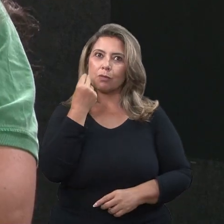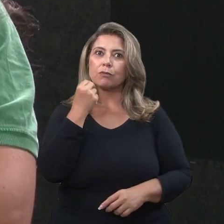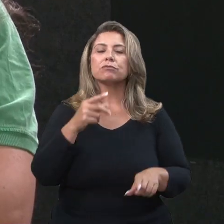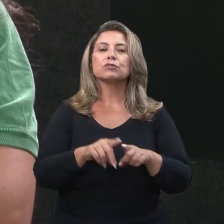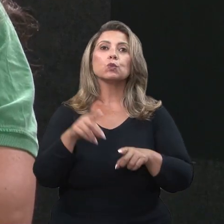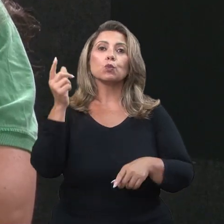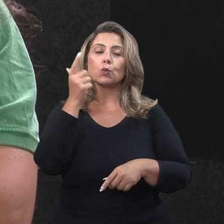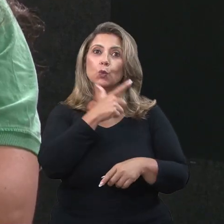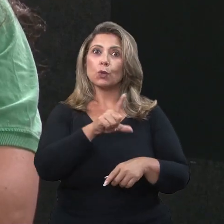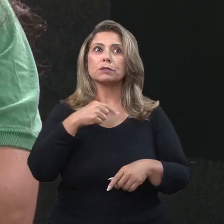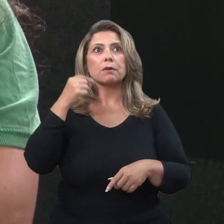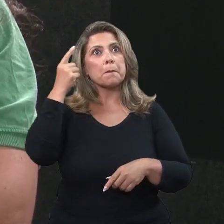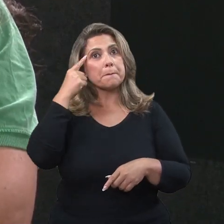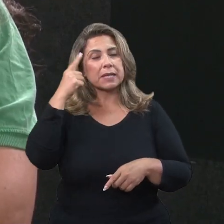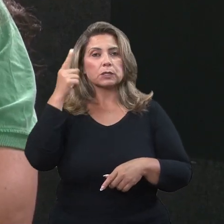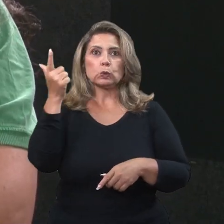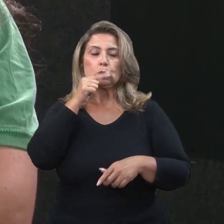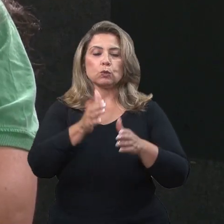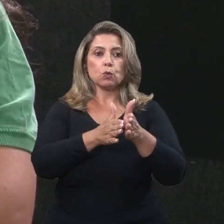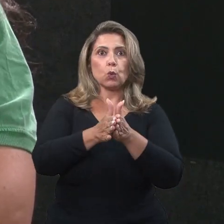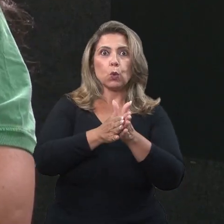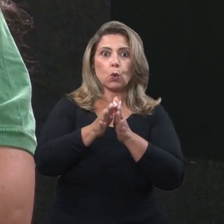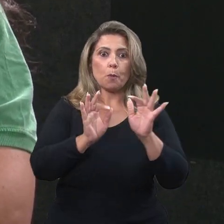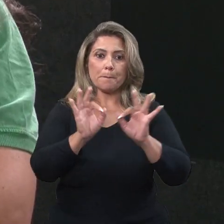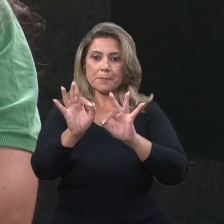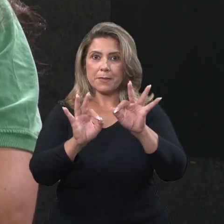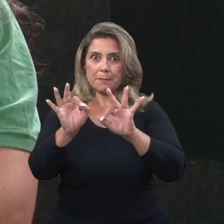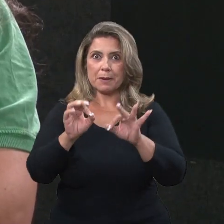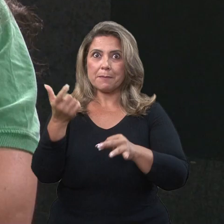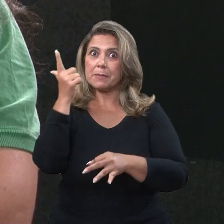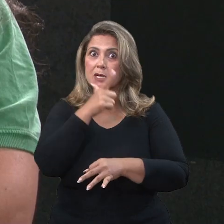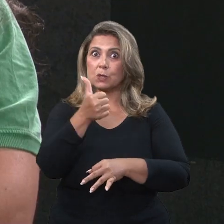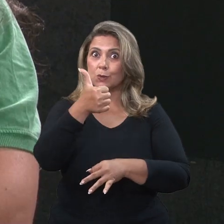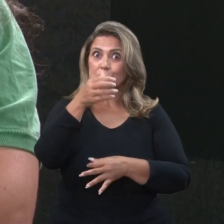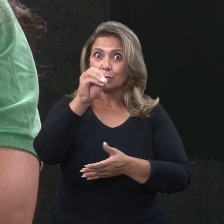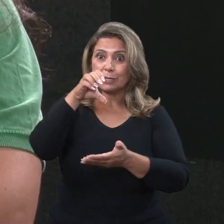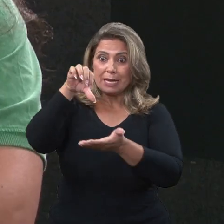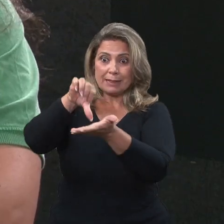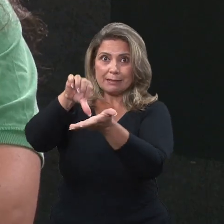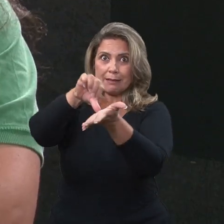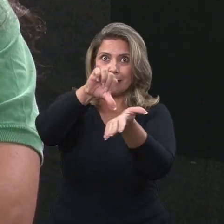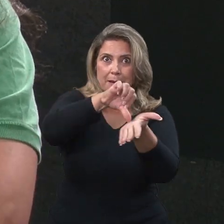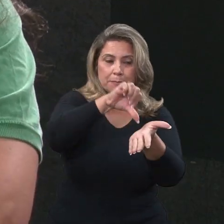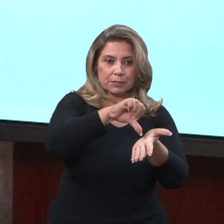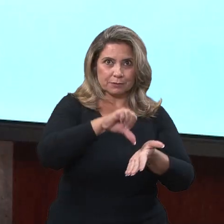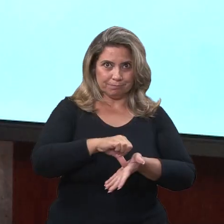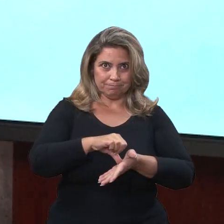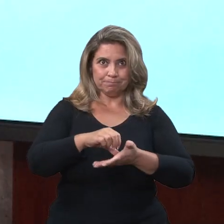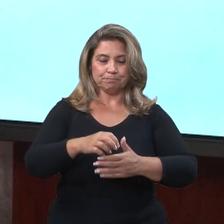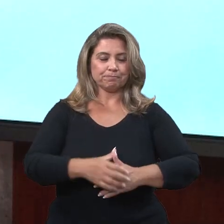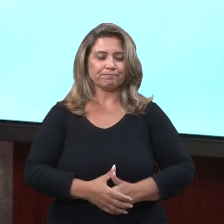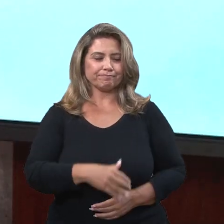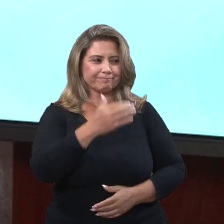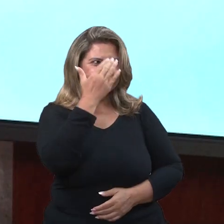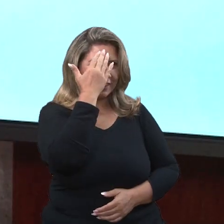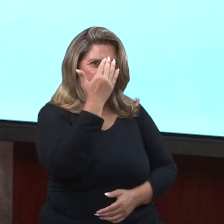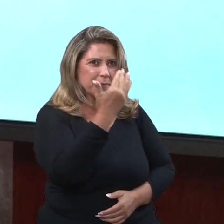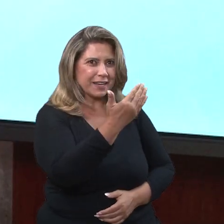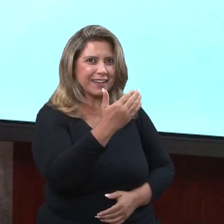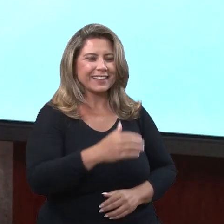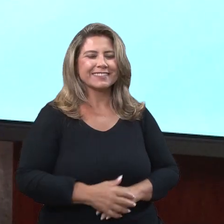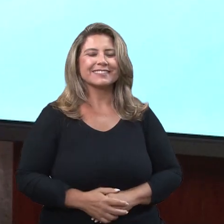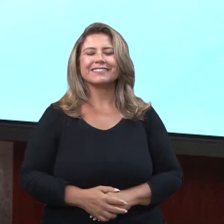já consiga ter nos 10 campi. Essa é a nossa meta, estamos trabalhando para isso. Obrigada, Paula.